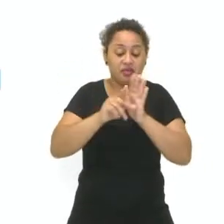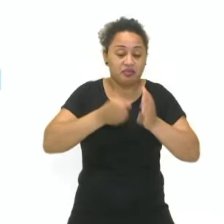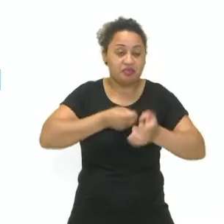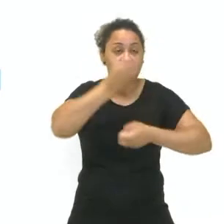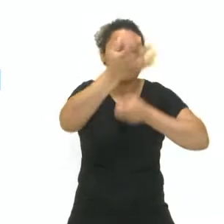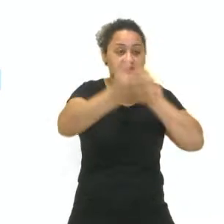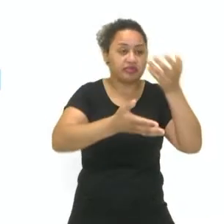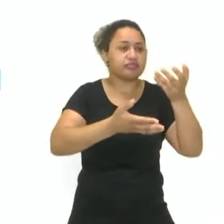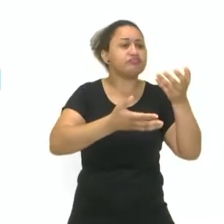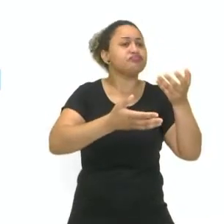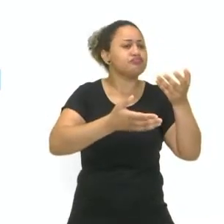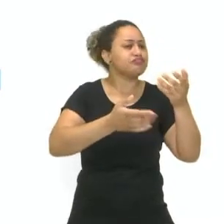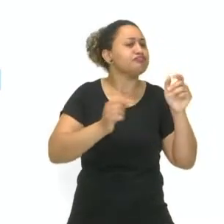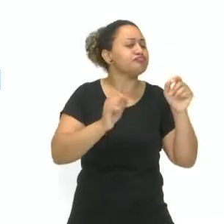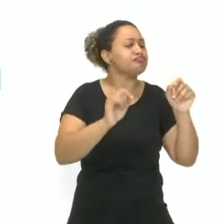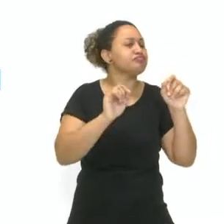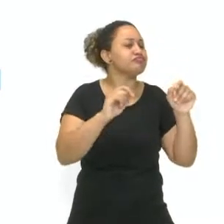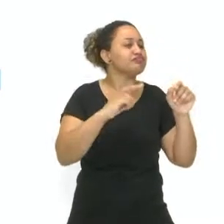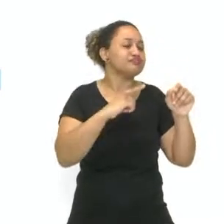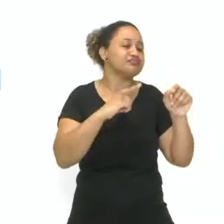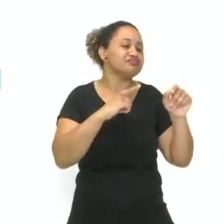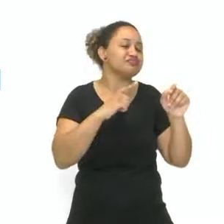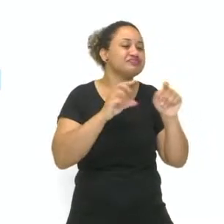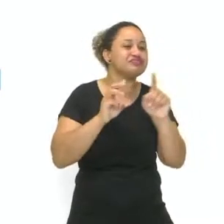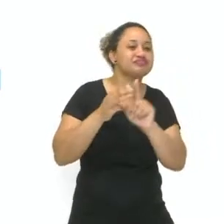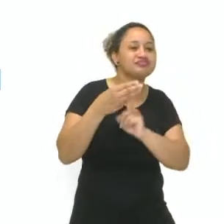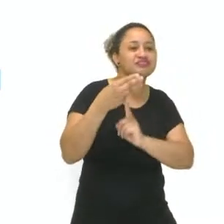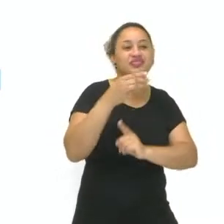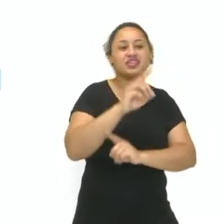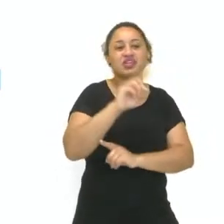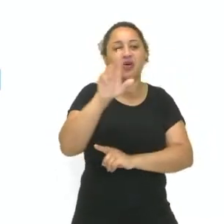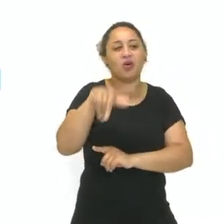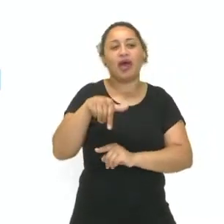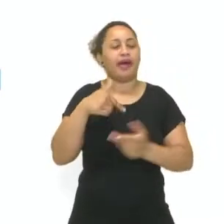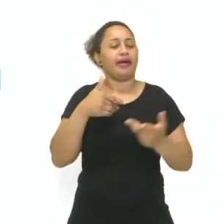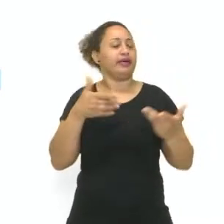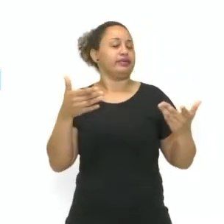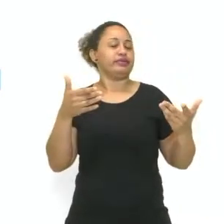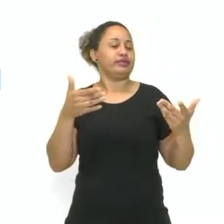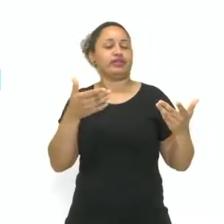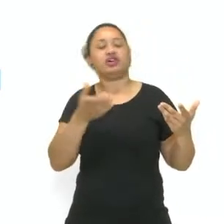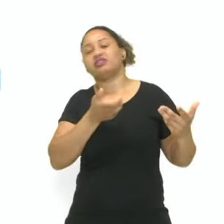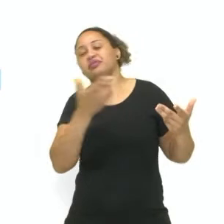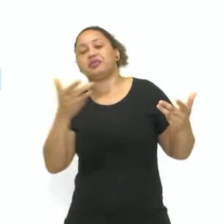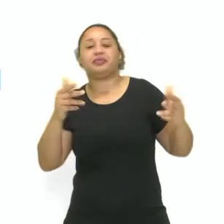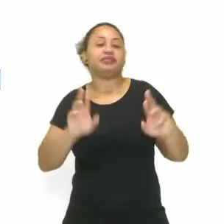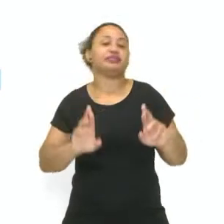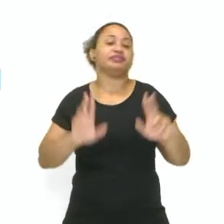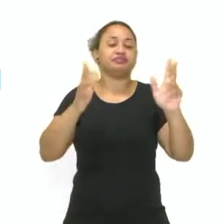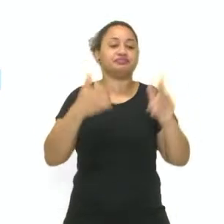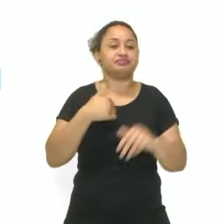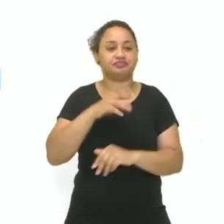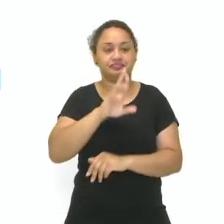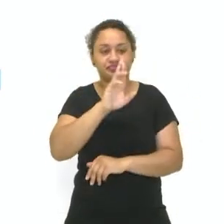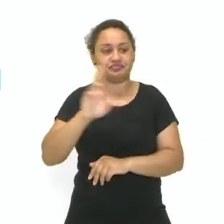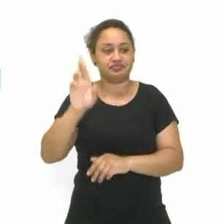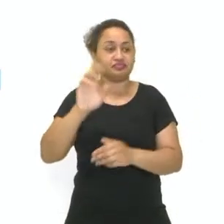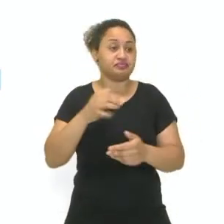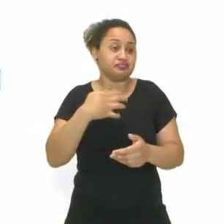ela sussurrante e discreta. O mistério não é de brados, senhores. Vinha tímida e